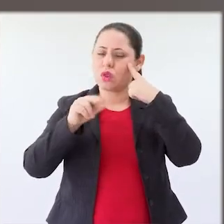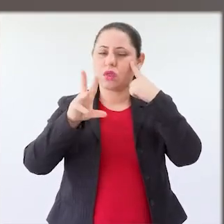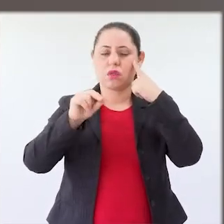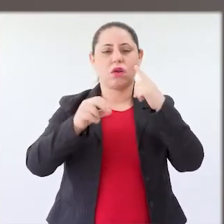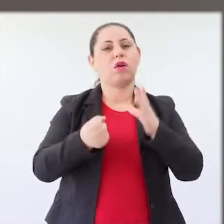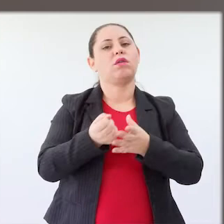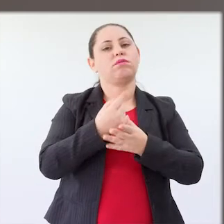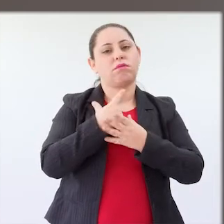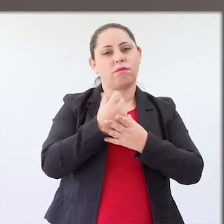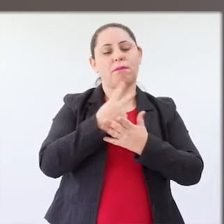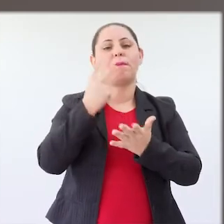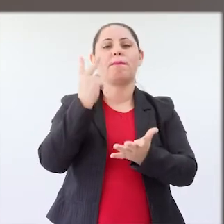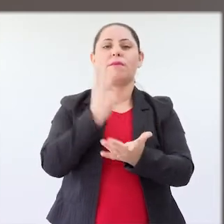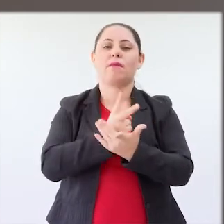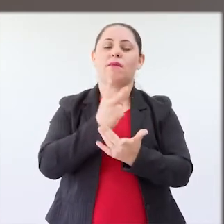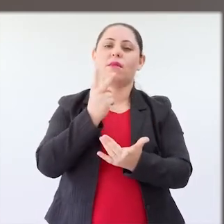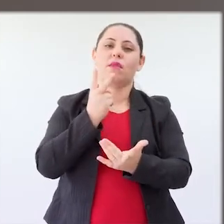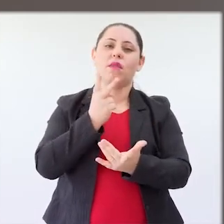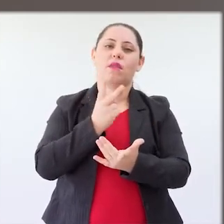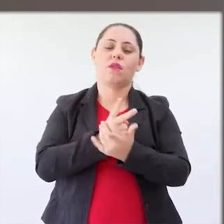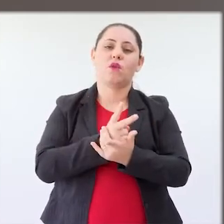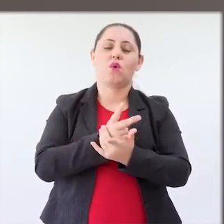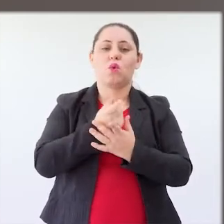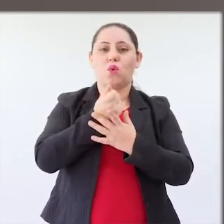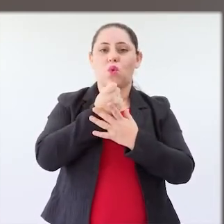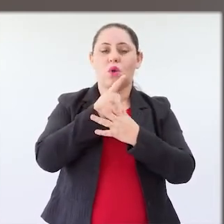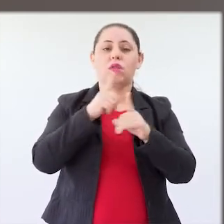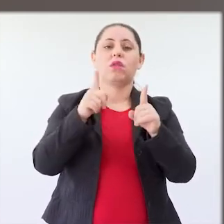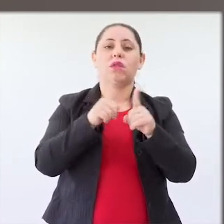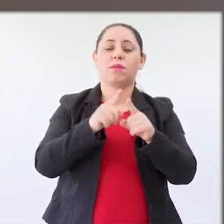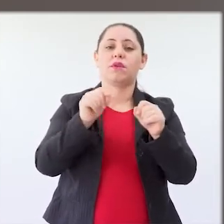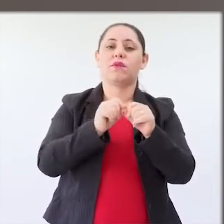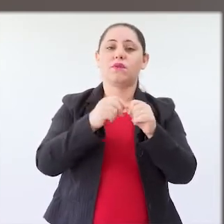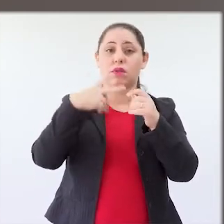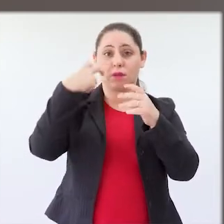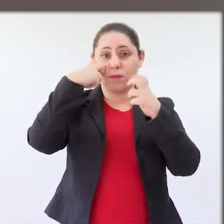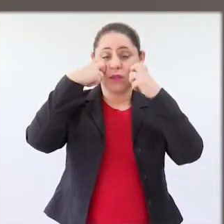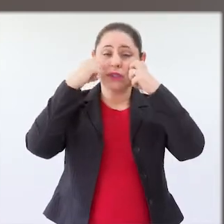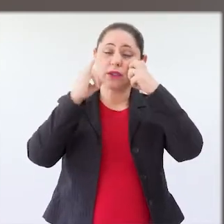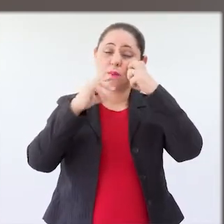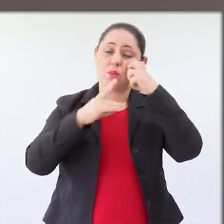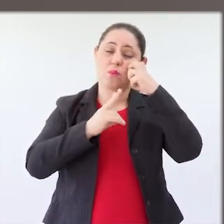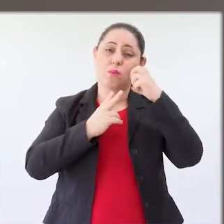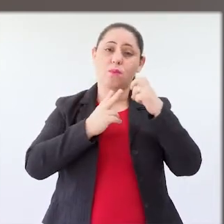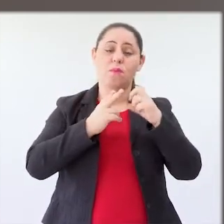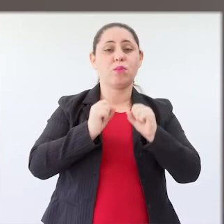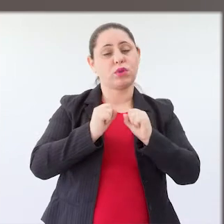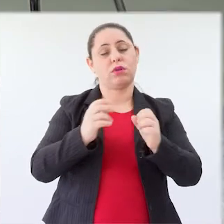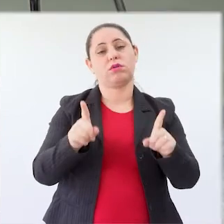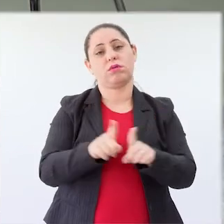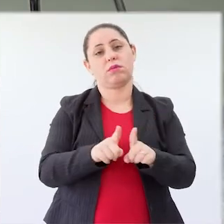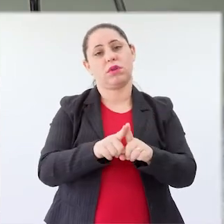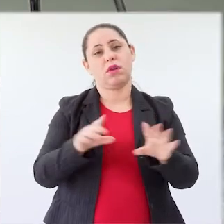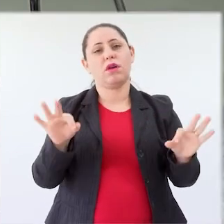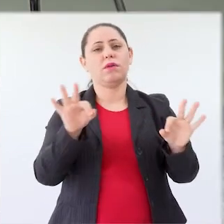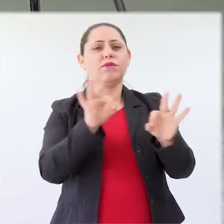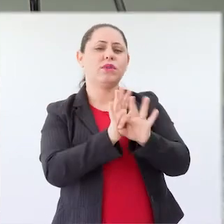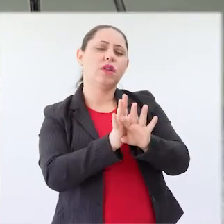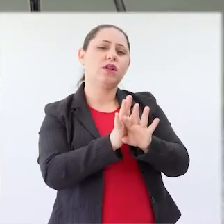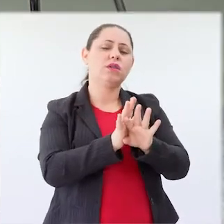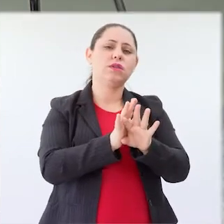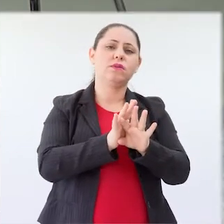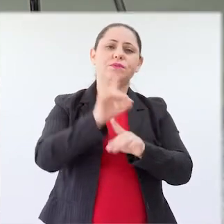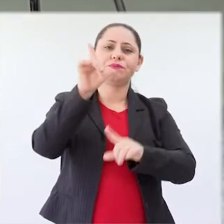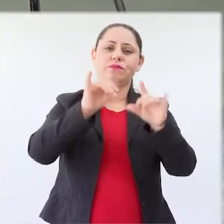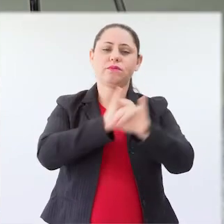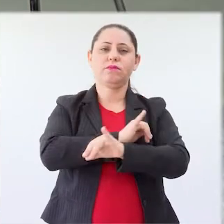o corpo, né? Então, assim, deve sim sempre continuar tomando via oral e fazer o injetável se possível. Doutora, para a gente